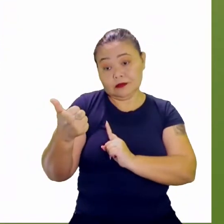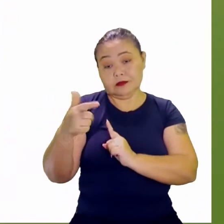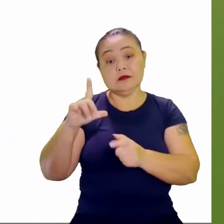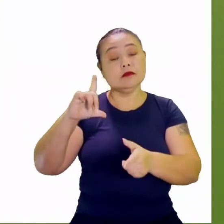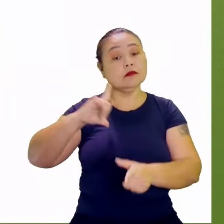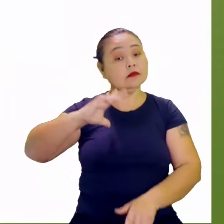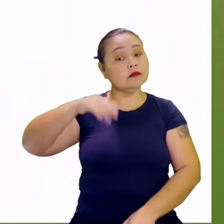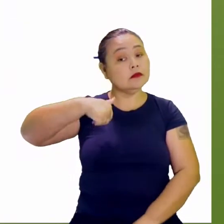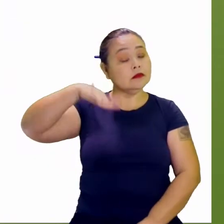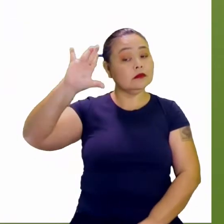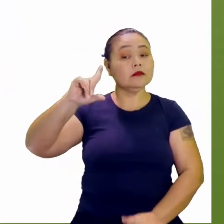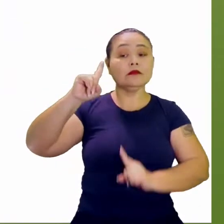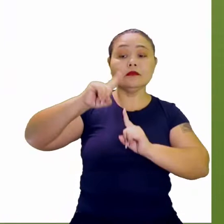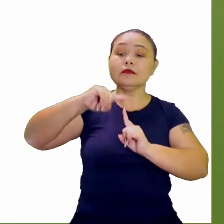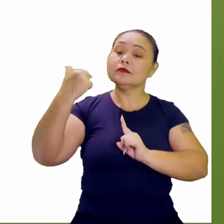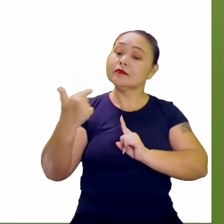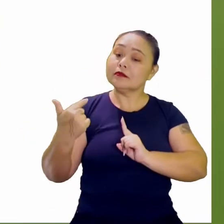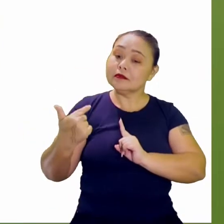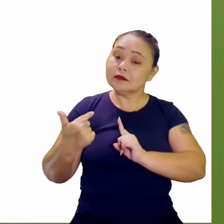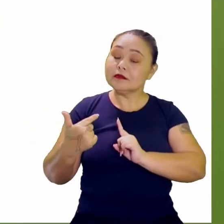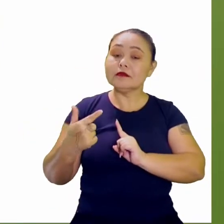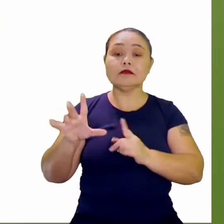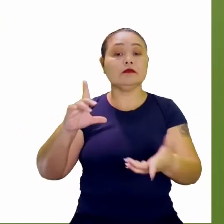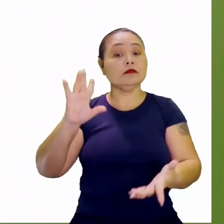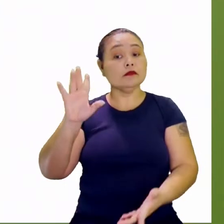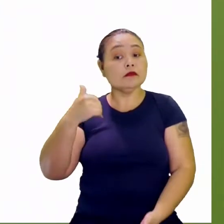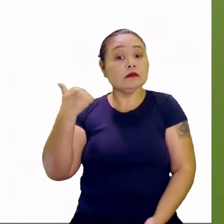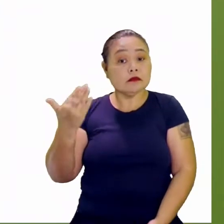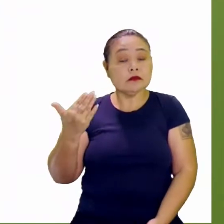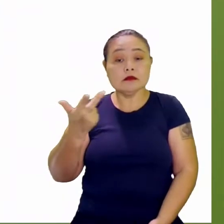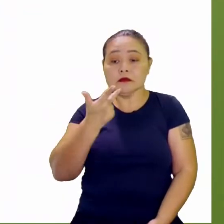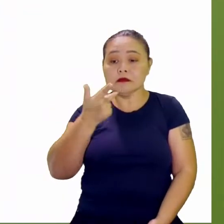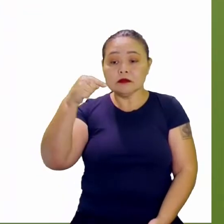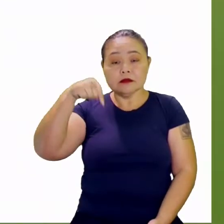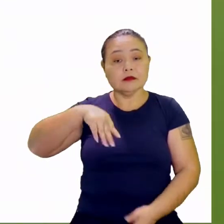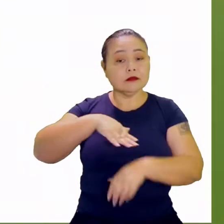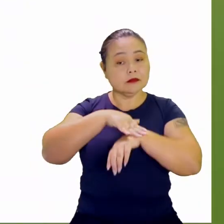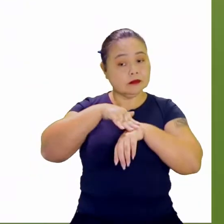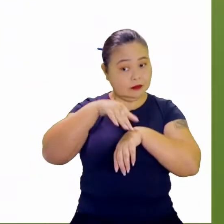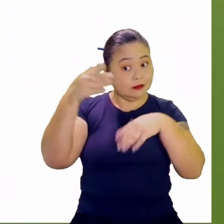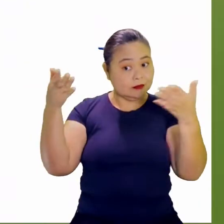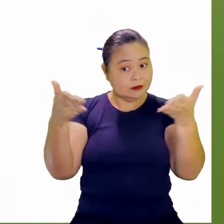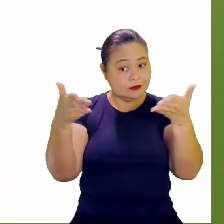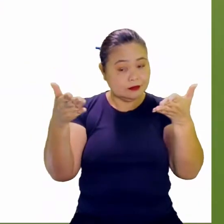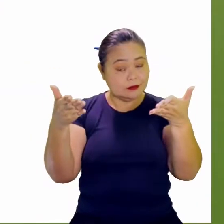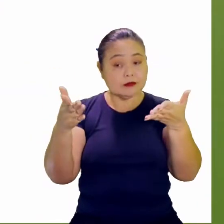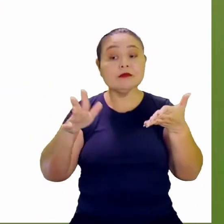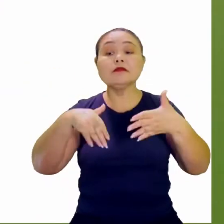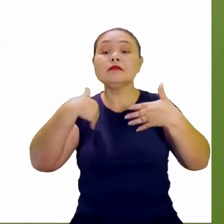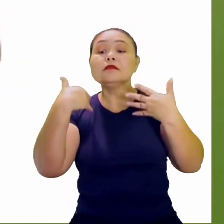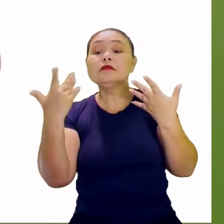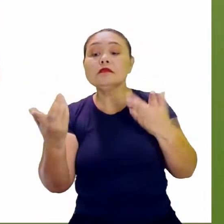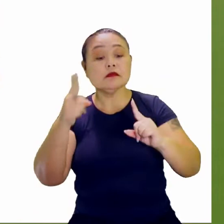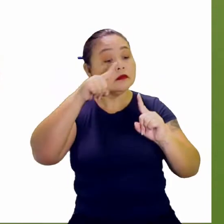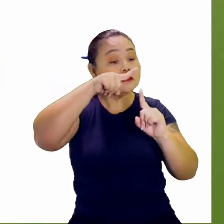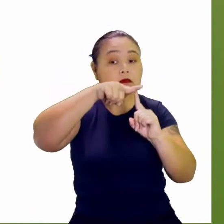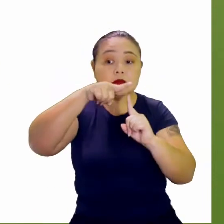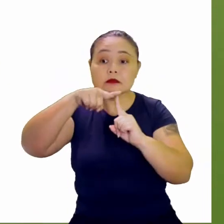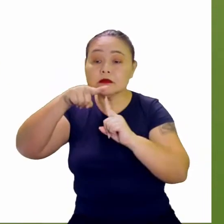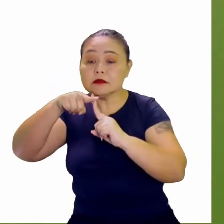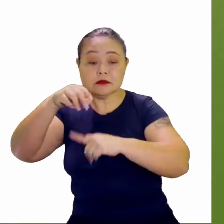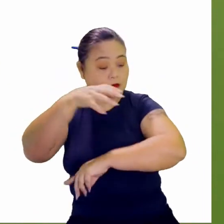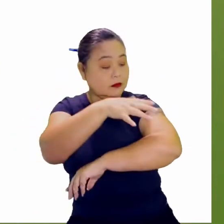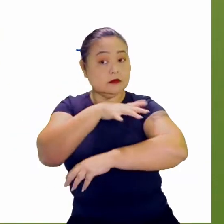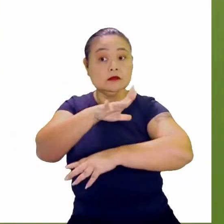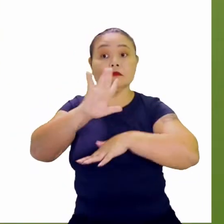músculo que vai ter mais fibra do tipo 2. E é sobre isso que a gente vai conversar agora. Quais são esses tipos de fibra